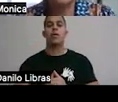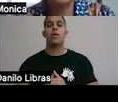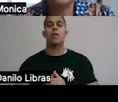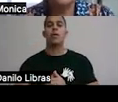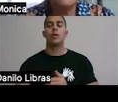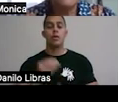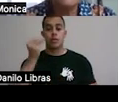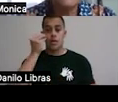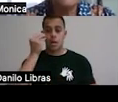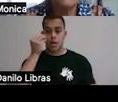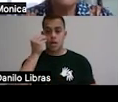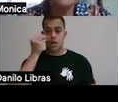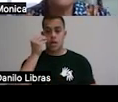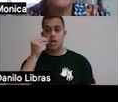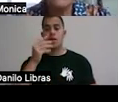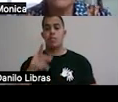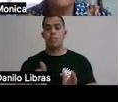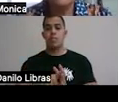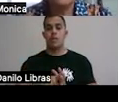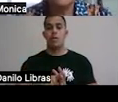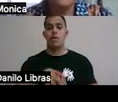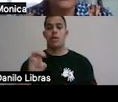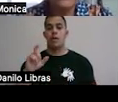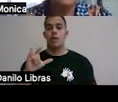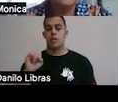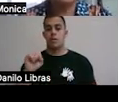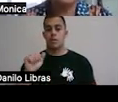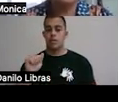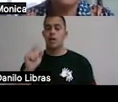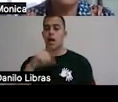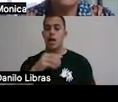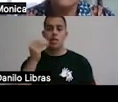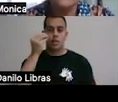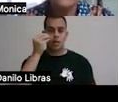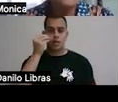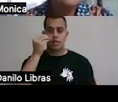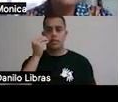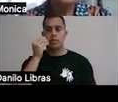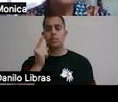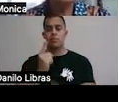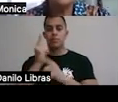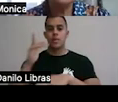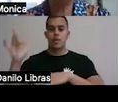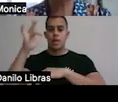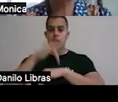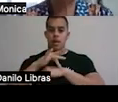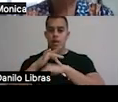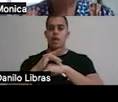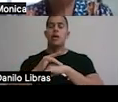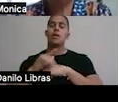o nosso teste de ELISA é um teste sorológico para detecção de dengue, que